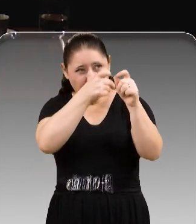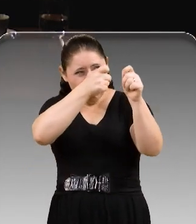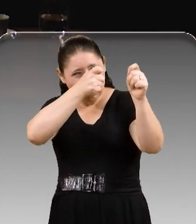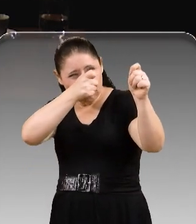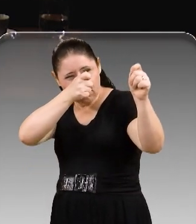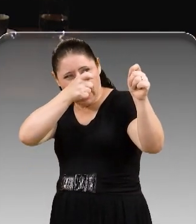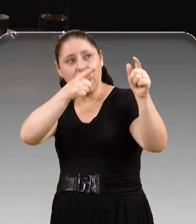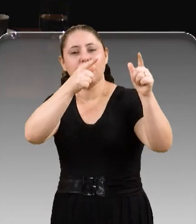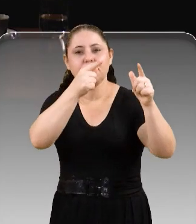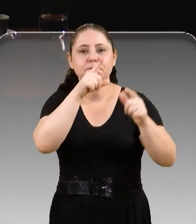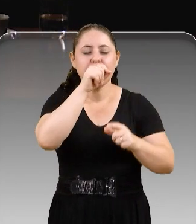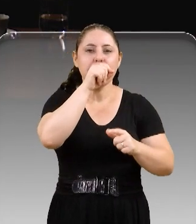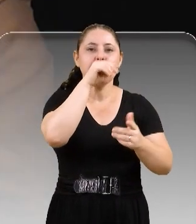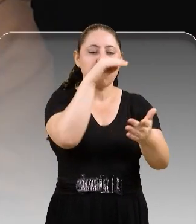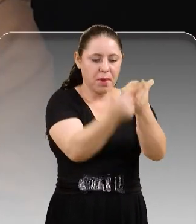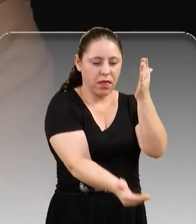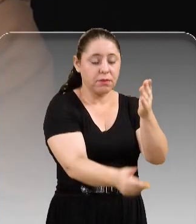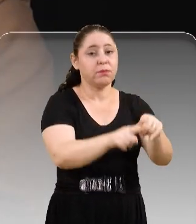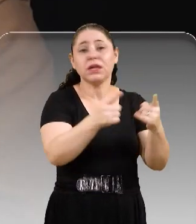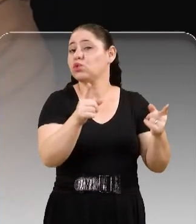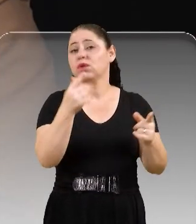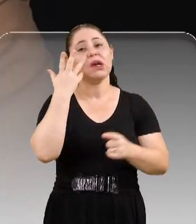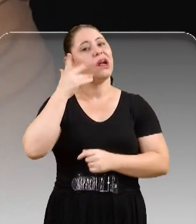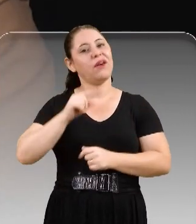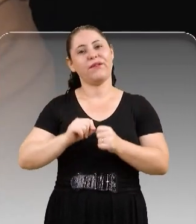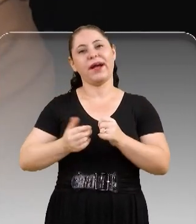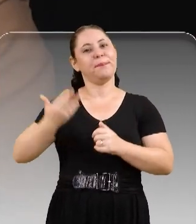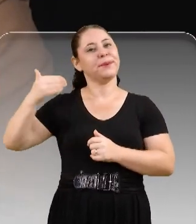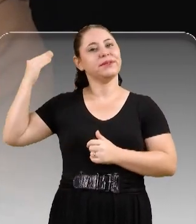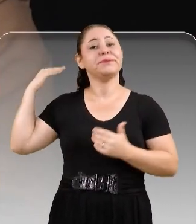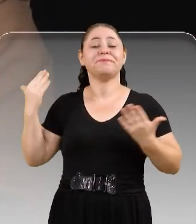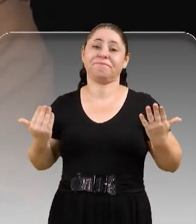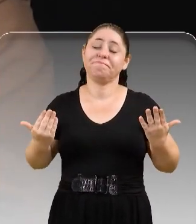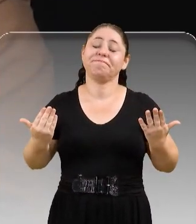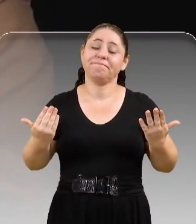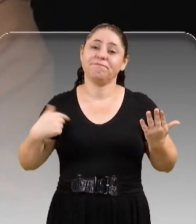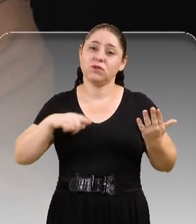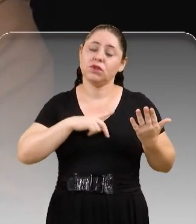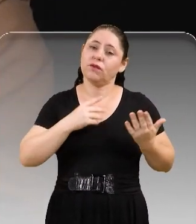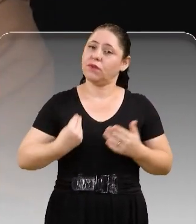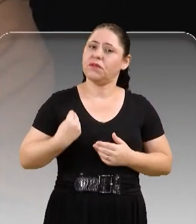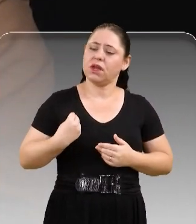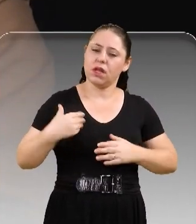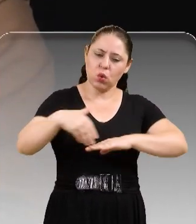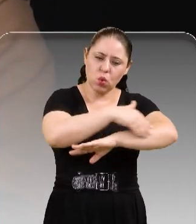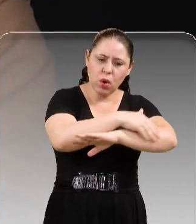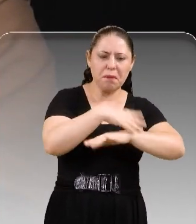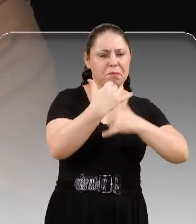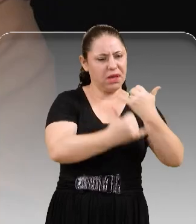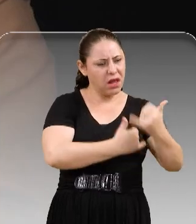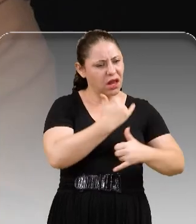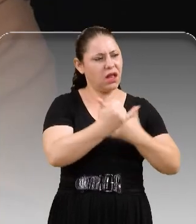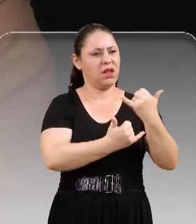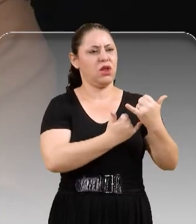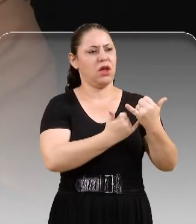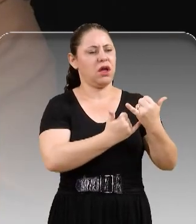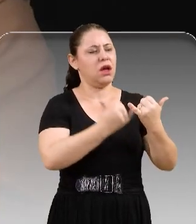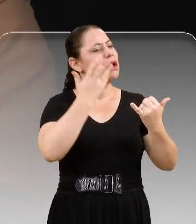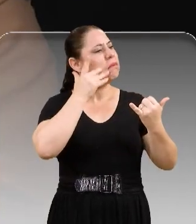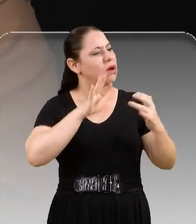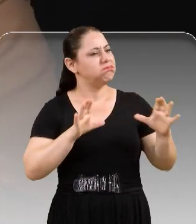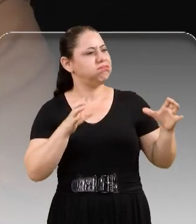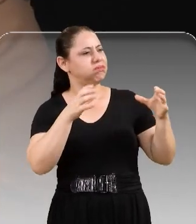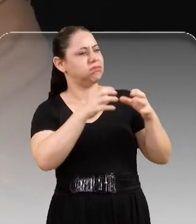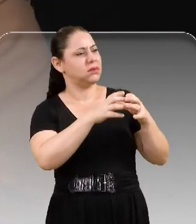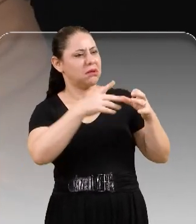caçar passarinho, né? Um absurdo. Mas era o que a criançada fazia naquela época, né? E a gente vivia muito na rua, com todos os meninos